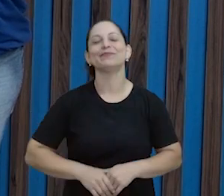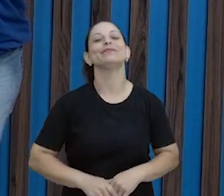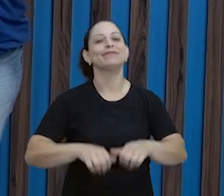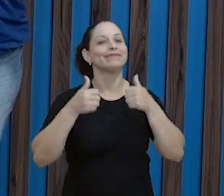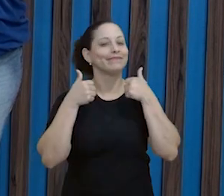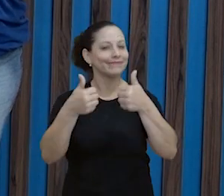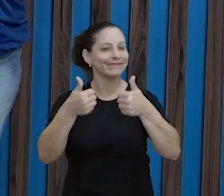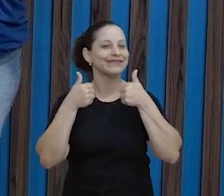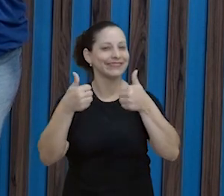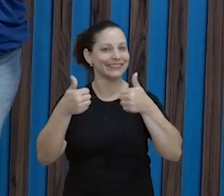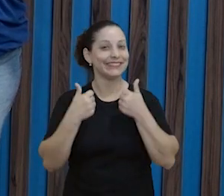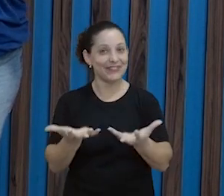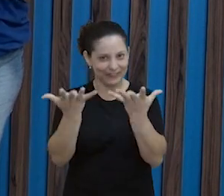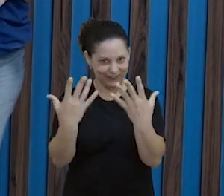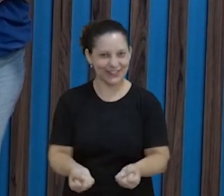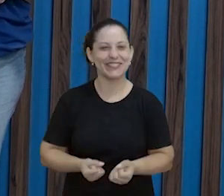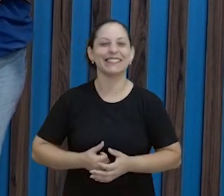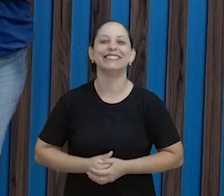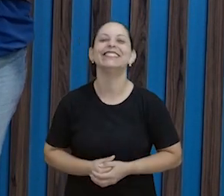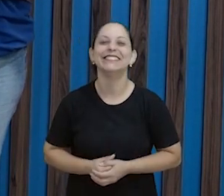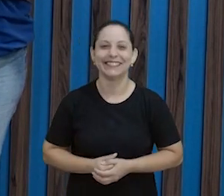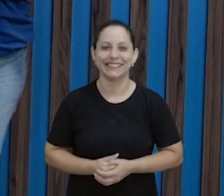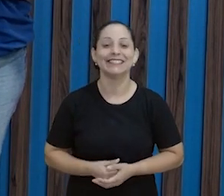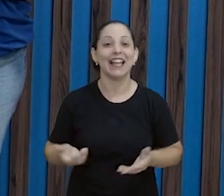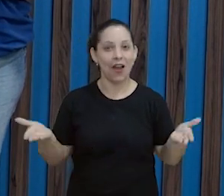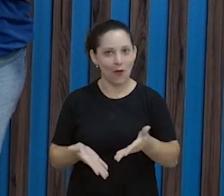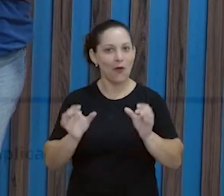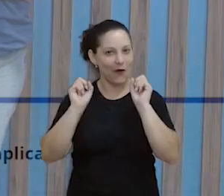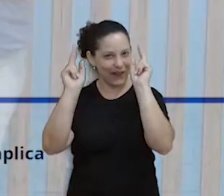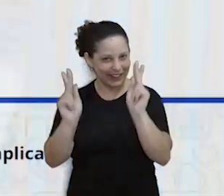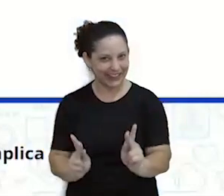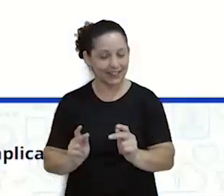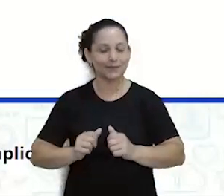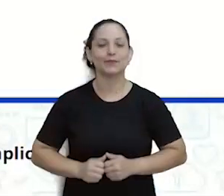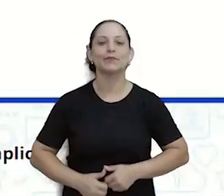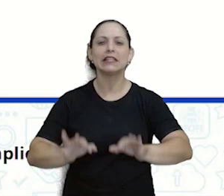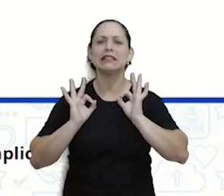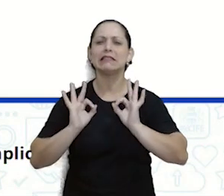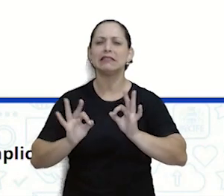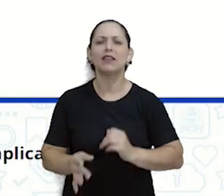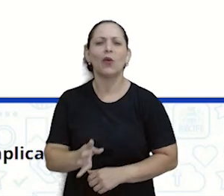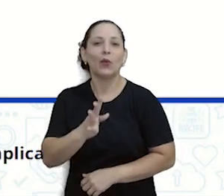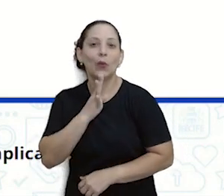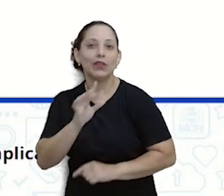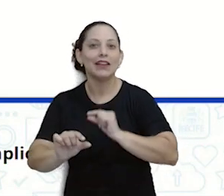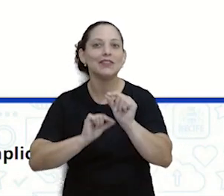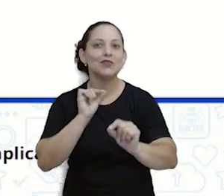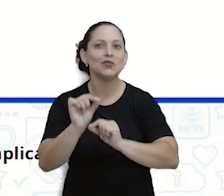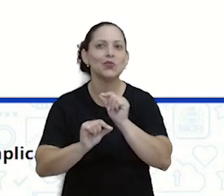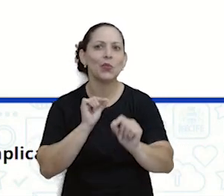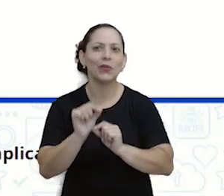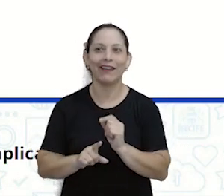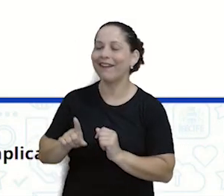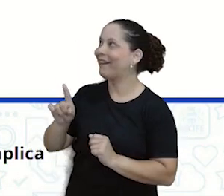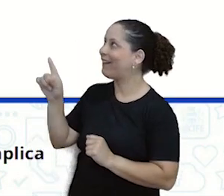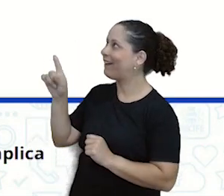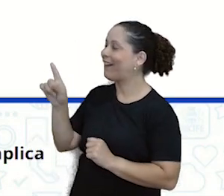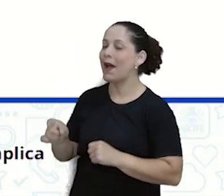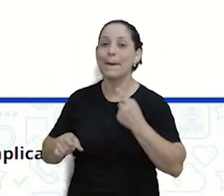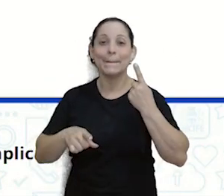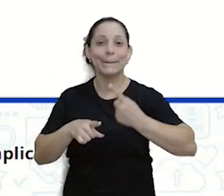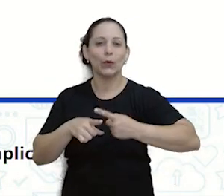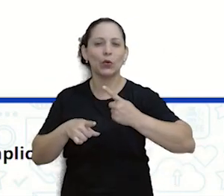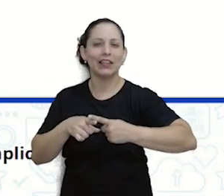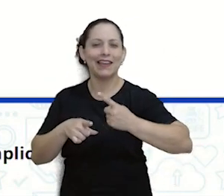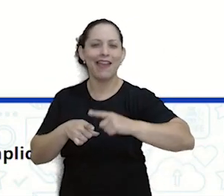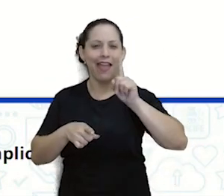Podemos? Pronto. Vamos lá, Késia. Agora vai dar para ouvir. Com certeza já ouviu falar desse rapaz, principalmente porque seu